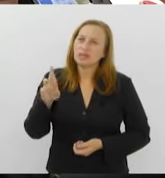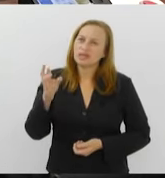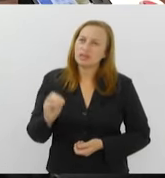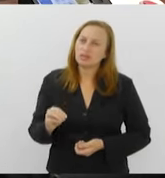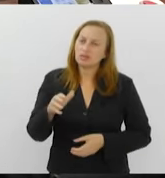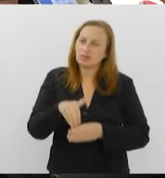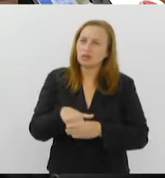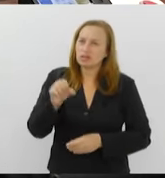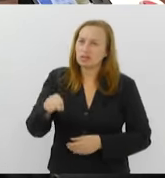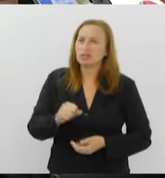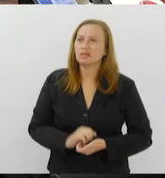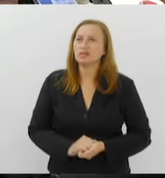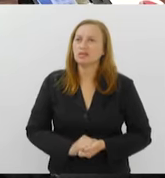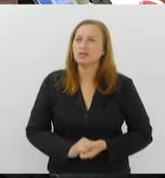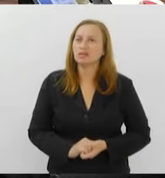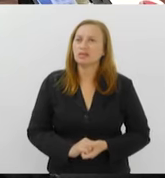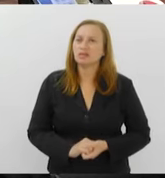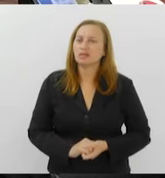sim.